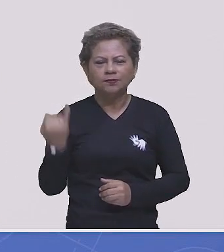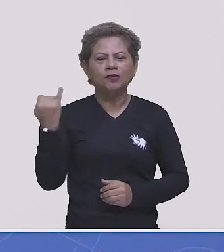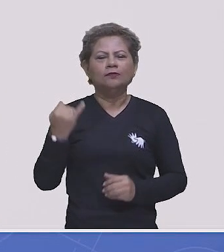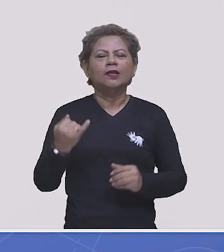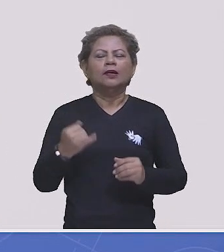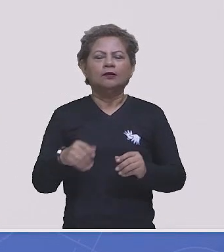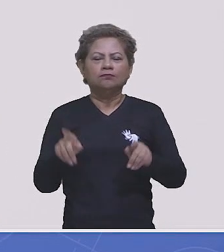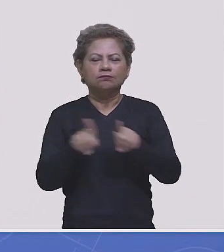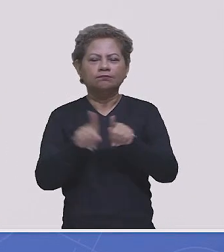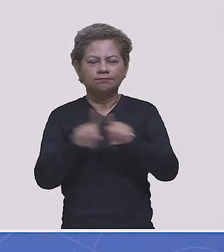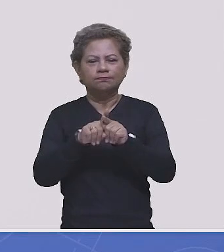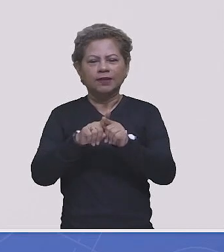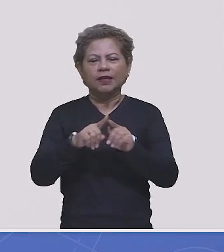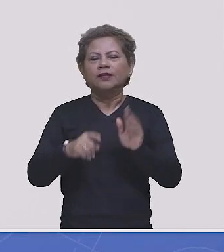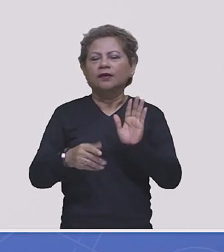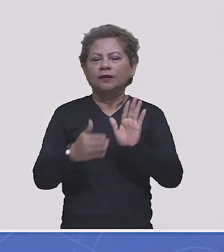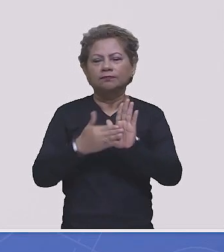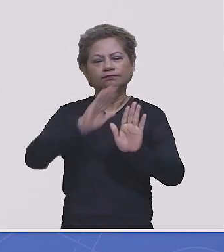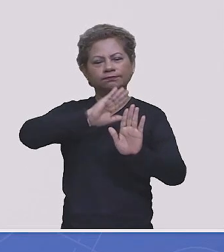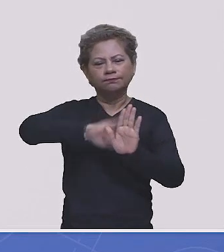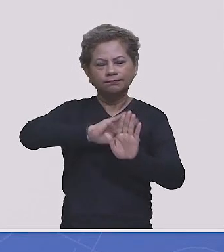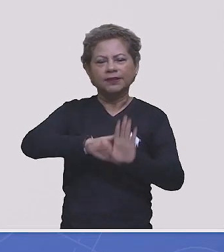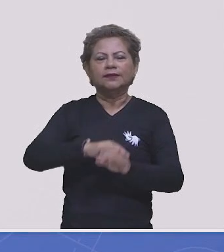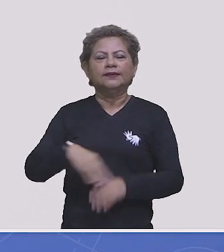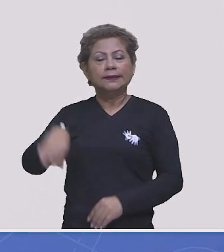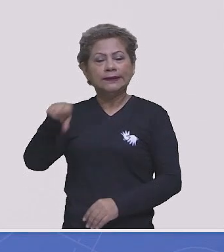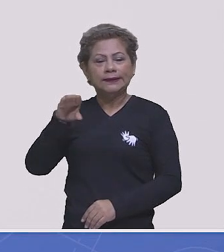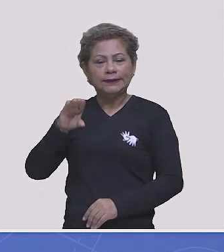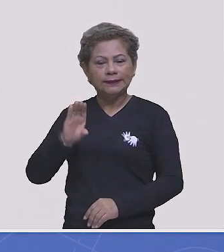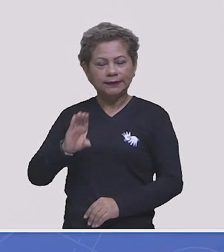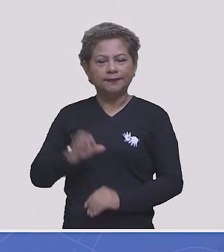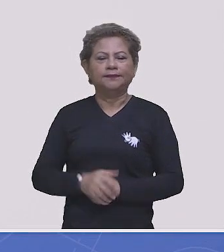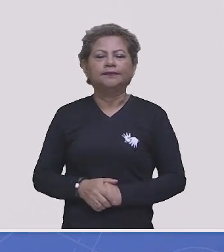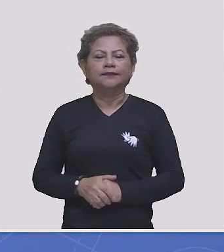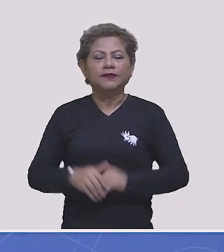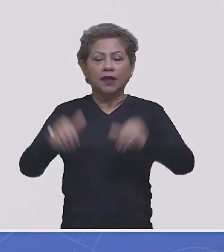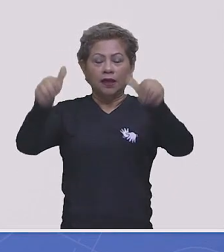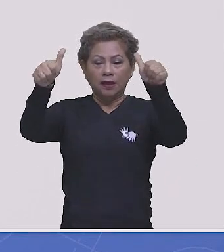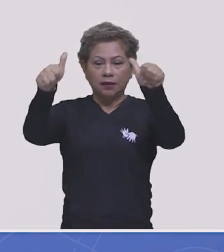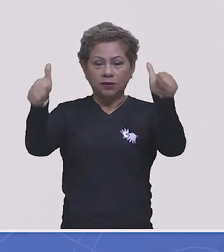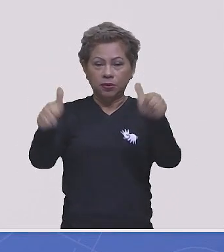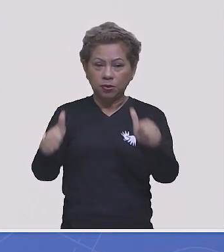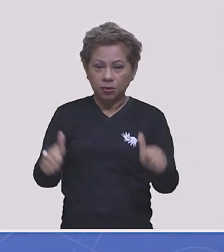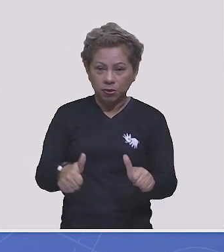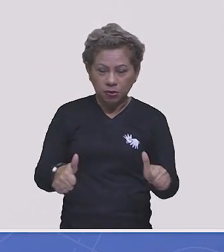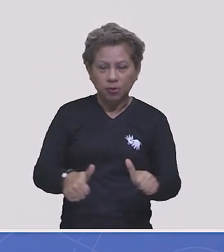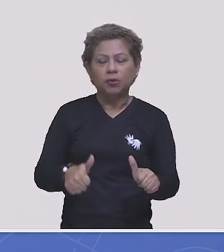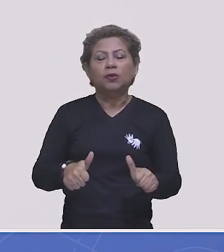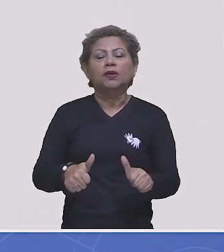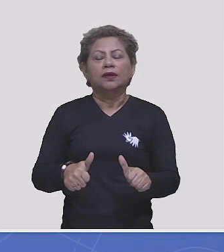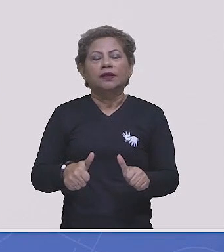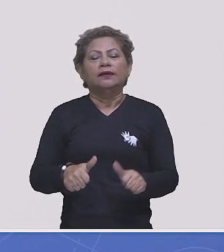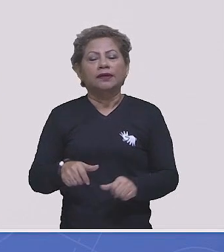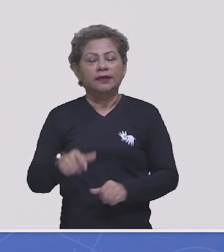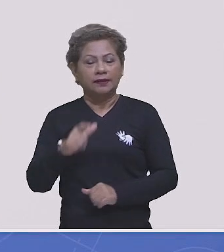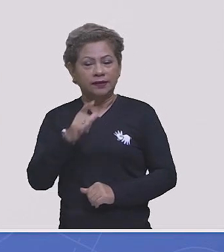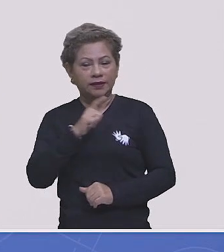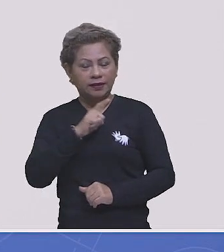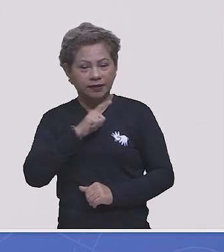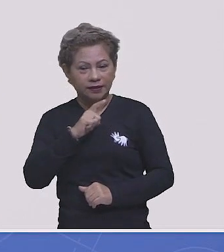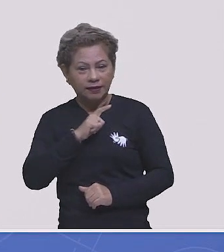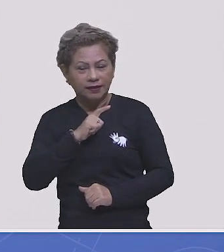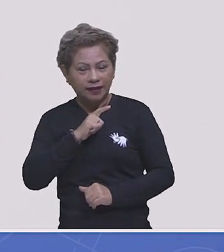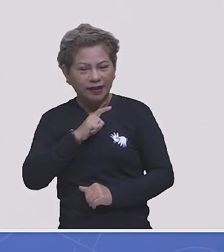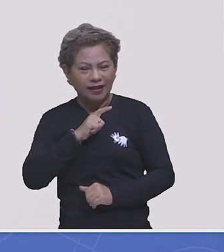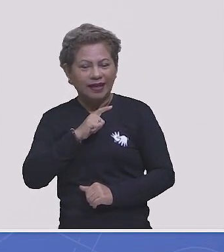frente. Alternativa C. A escultura egípcia obedecia a uma orientação